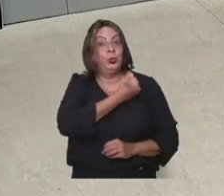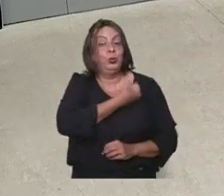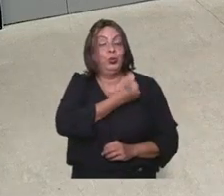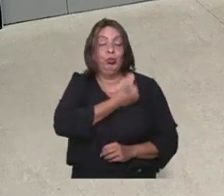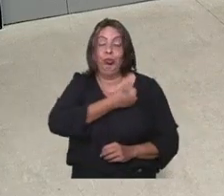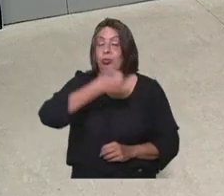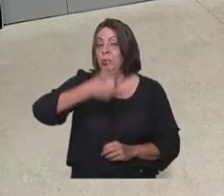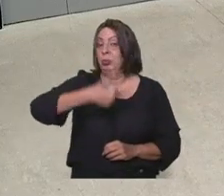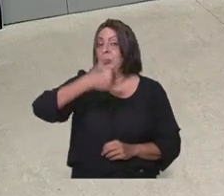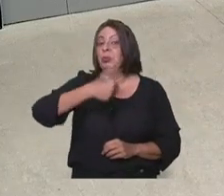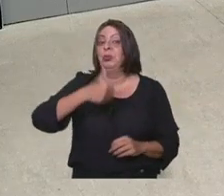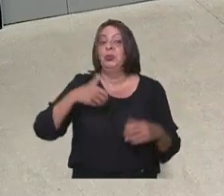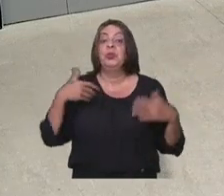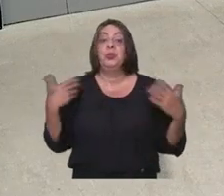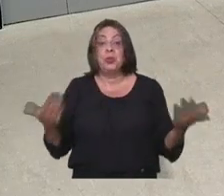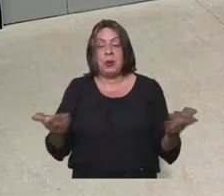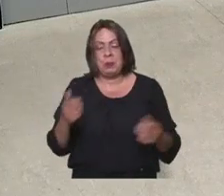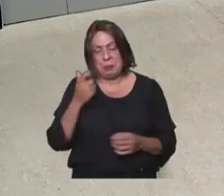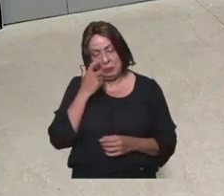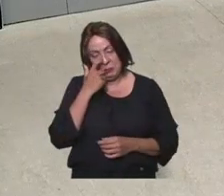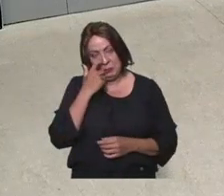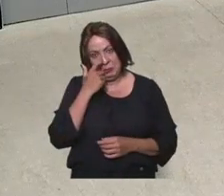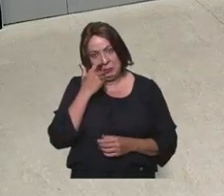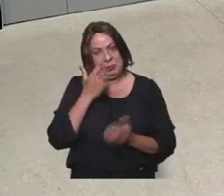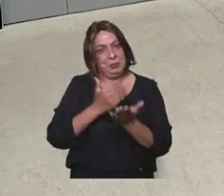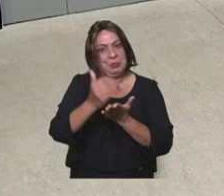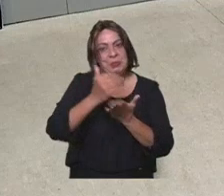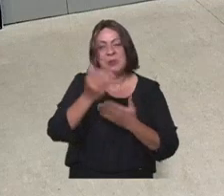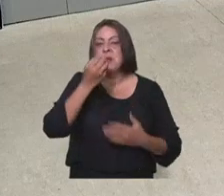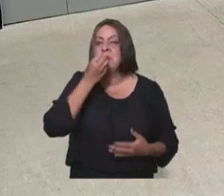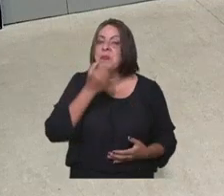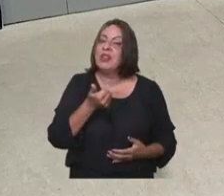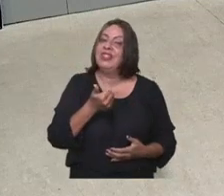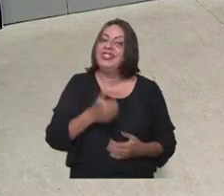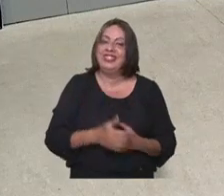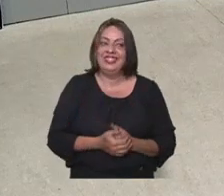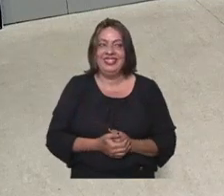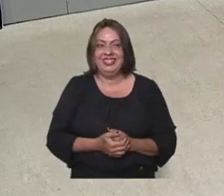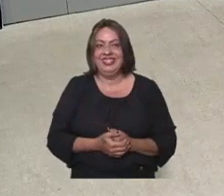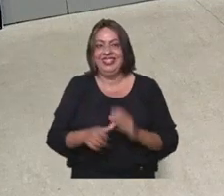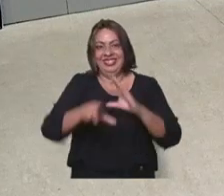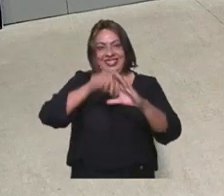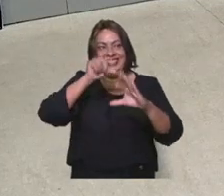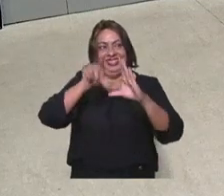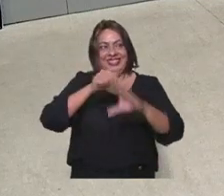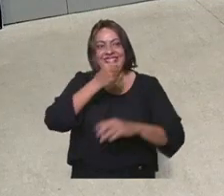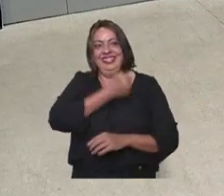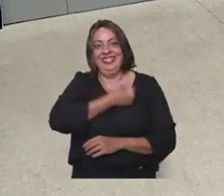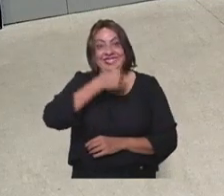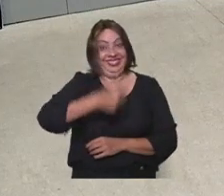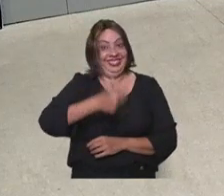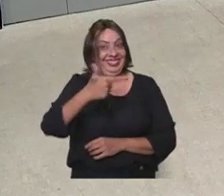a primeira bolinha, Elizabeth. Vamos começar muito bem aí o nosso sorteio com a bolinha de